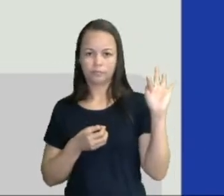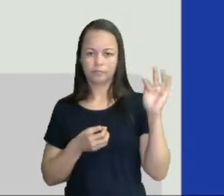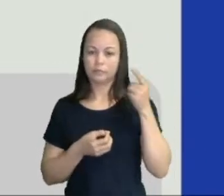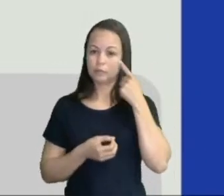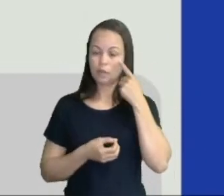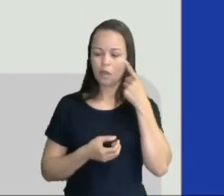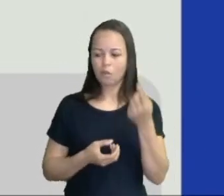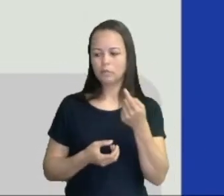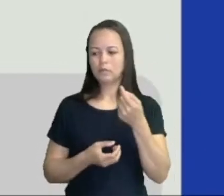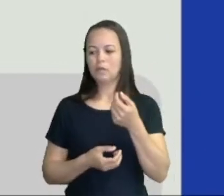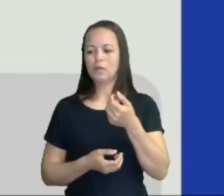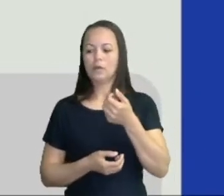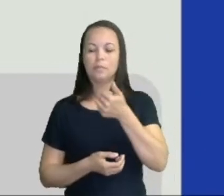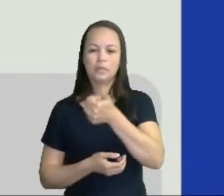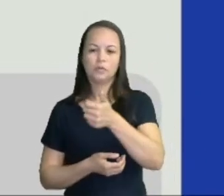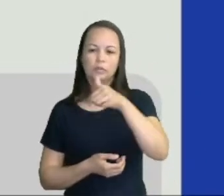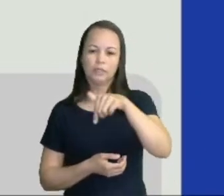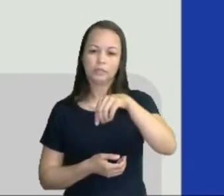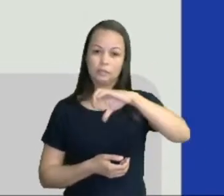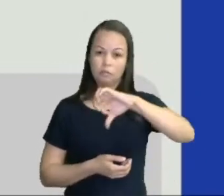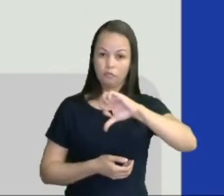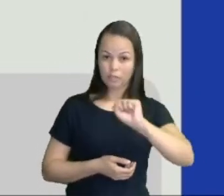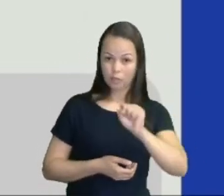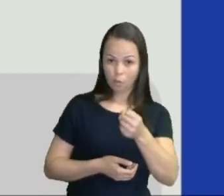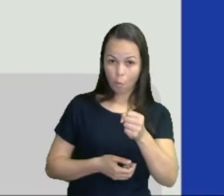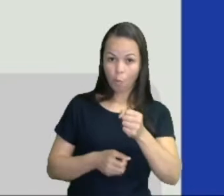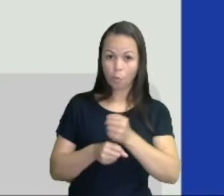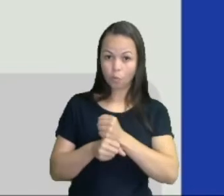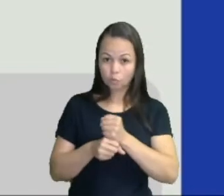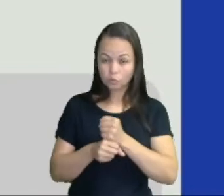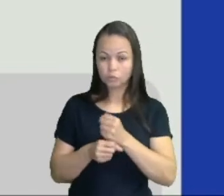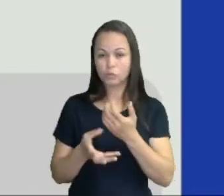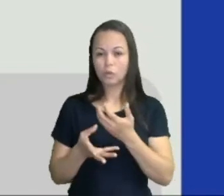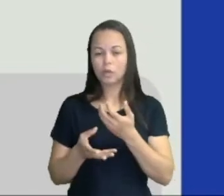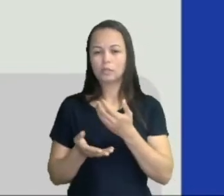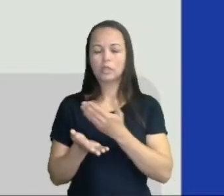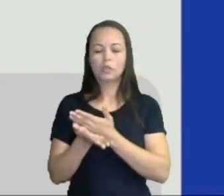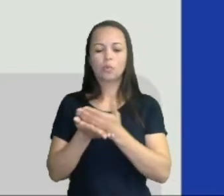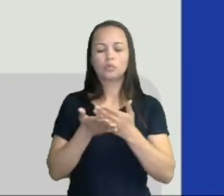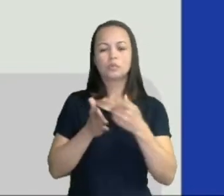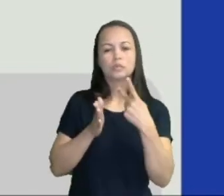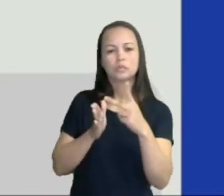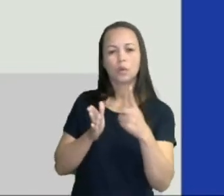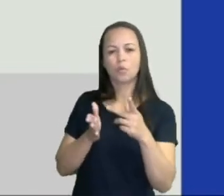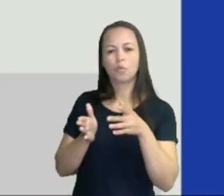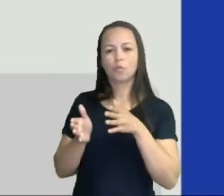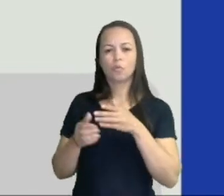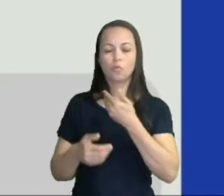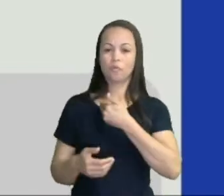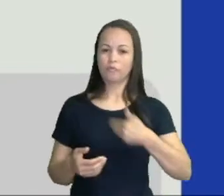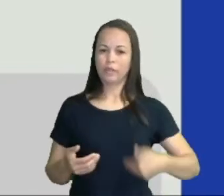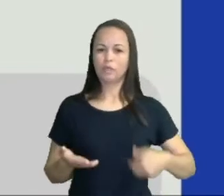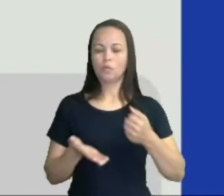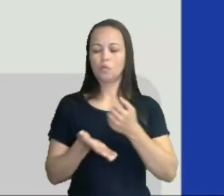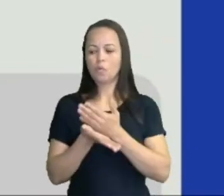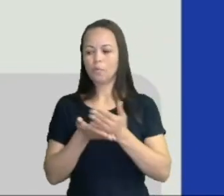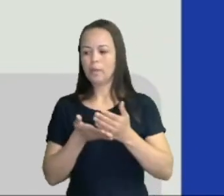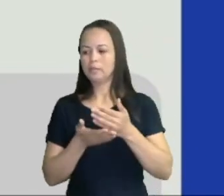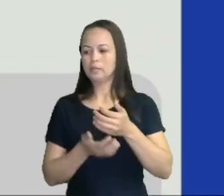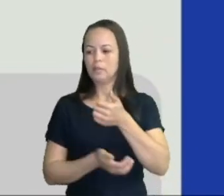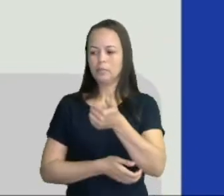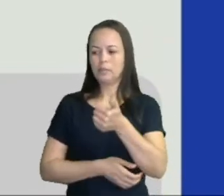Veja, 1798, seu governo começa a partir de 1799. Então, observem com